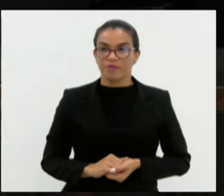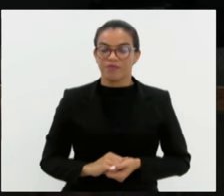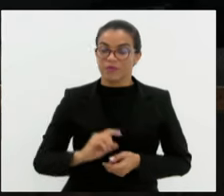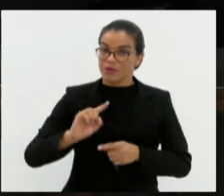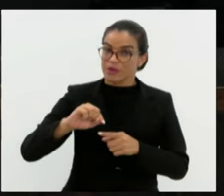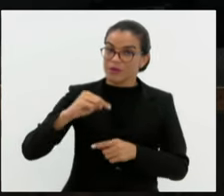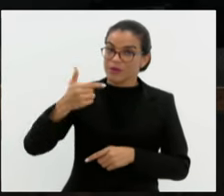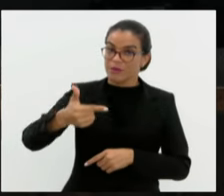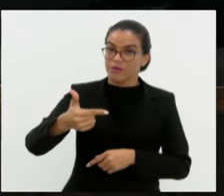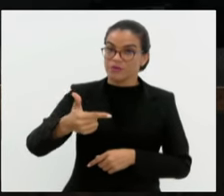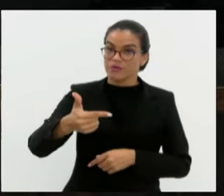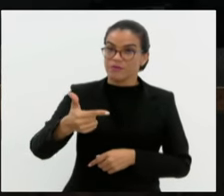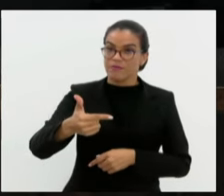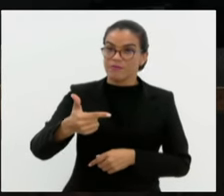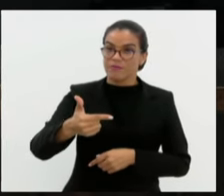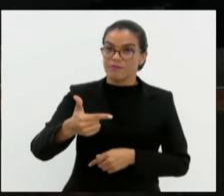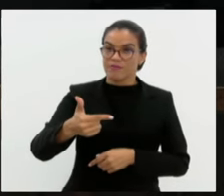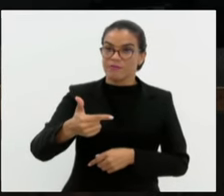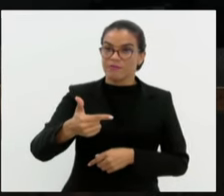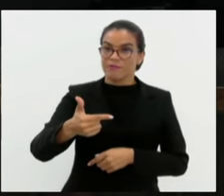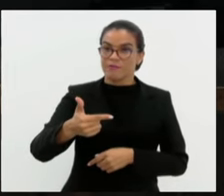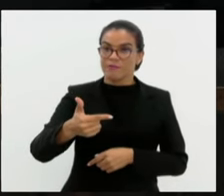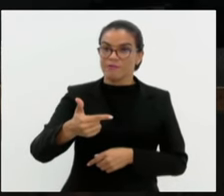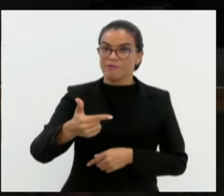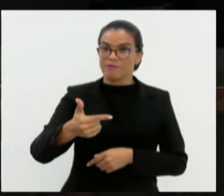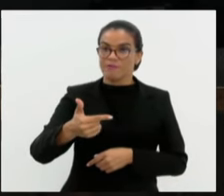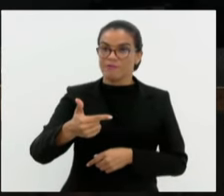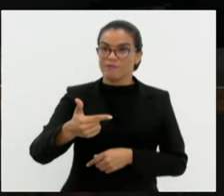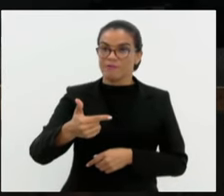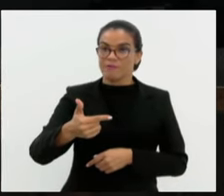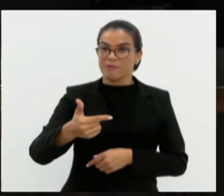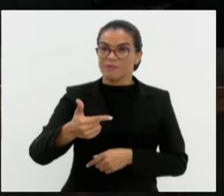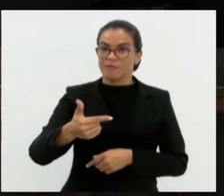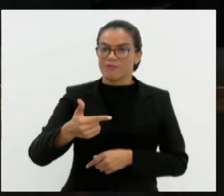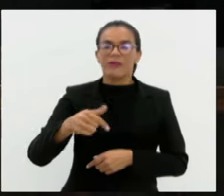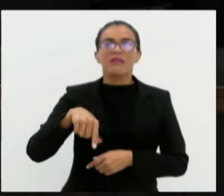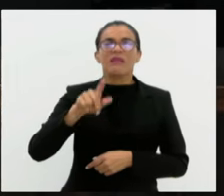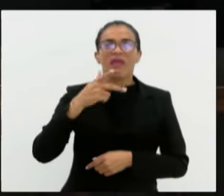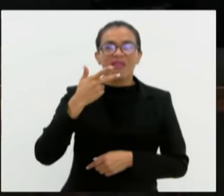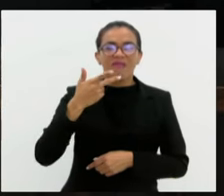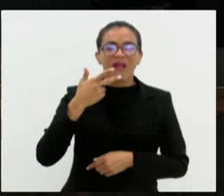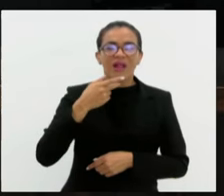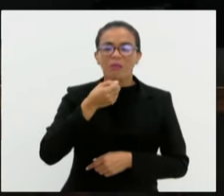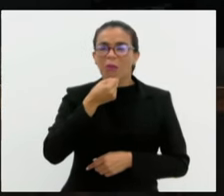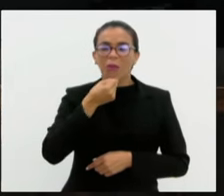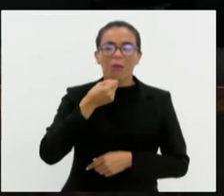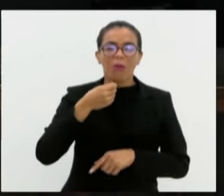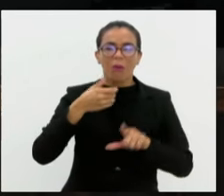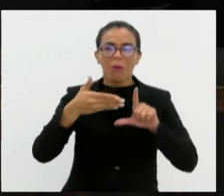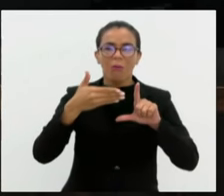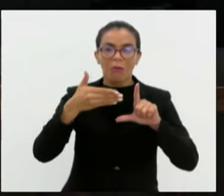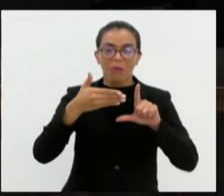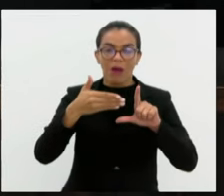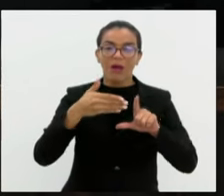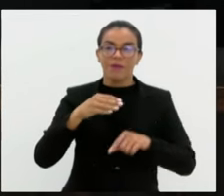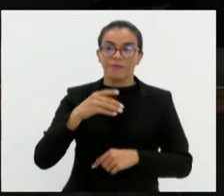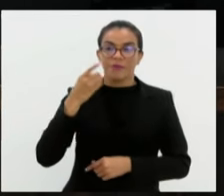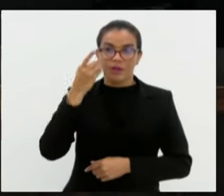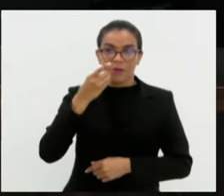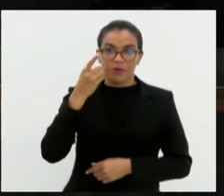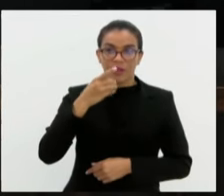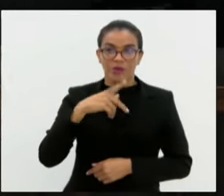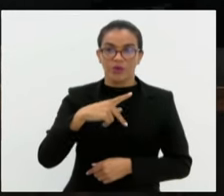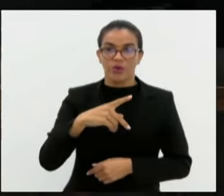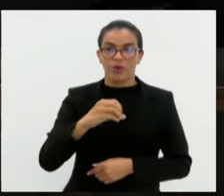Depois. Eu estou numa hora sem sinal, cara. Se eu ficar sem sinal, eu não vou votar. Quem está falando, que eu não estou entendendo? Paul Bell? Deputado Paul Bell.